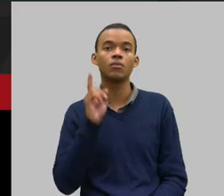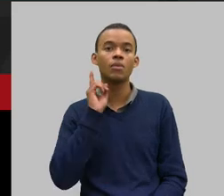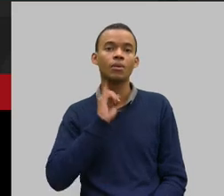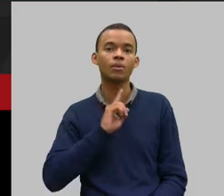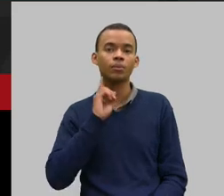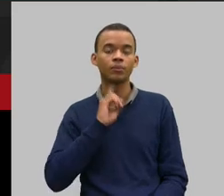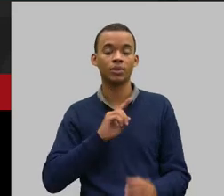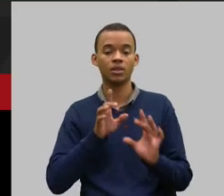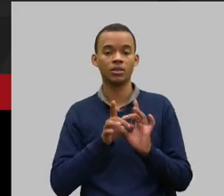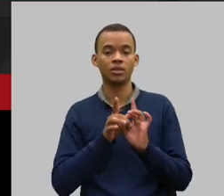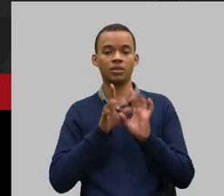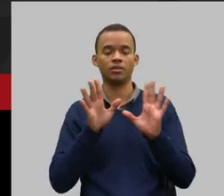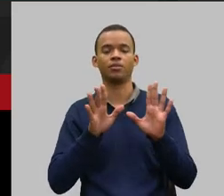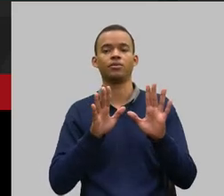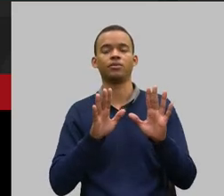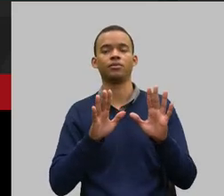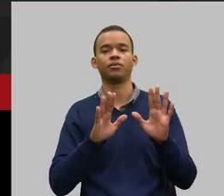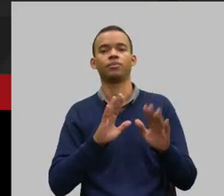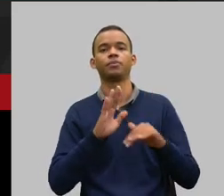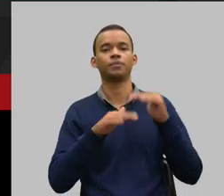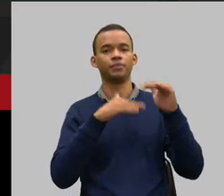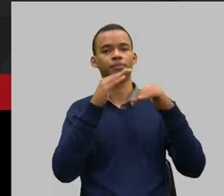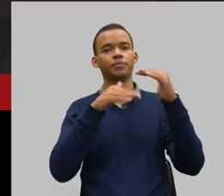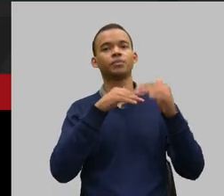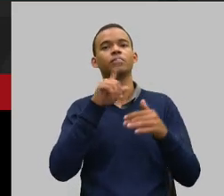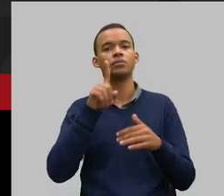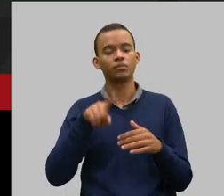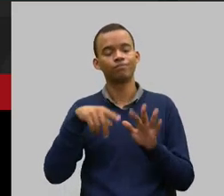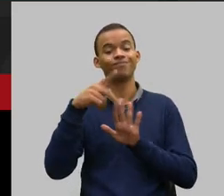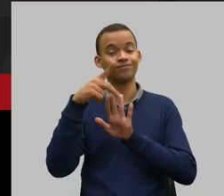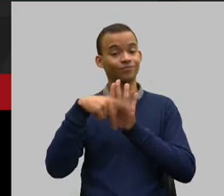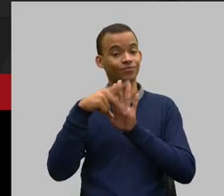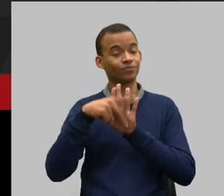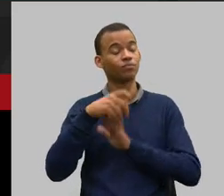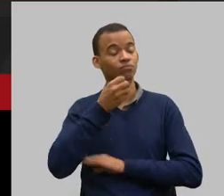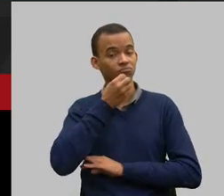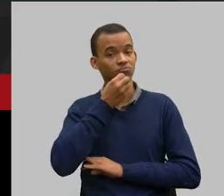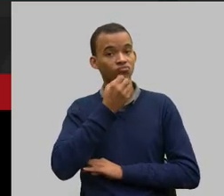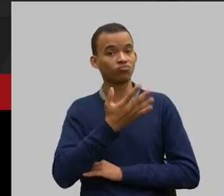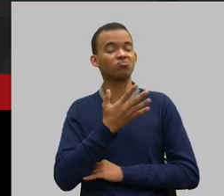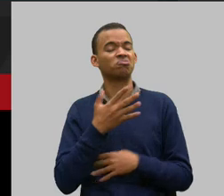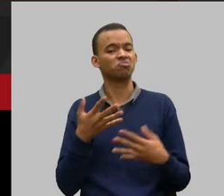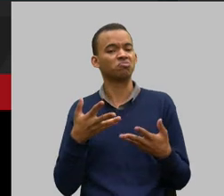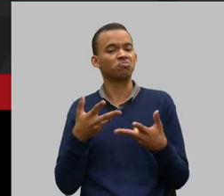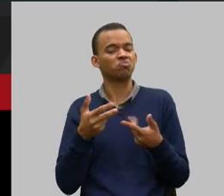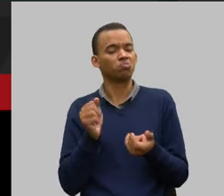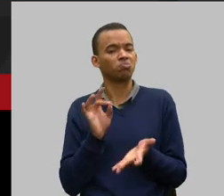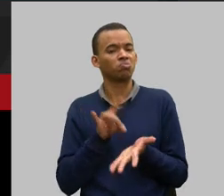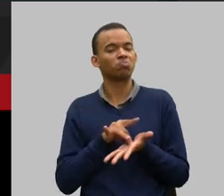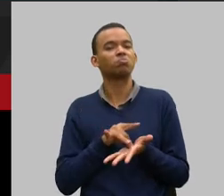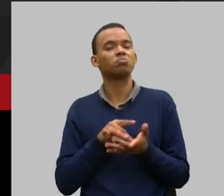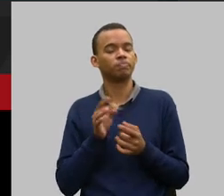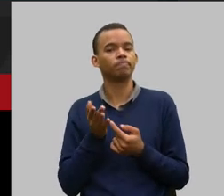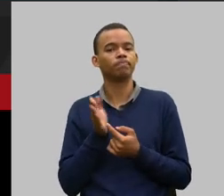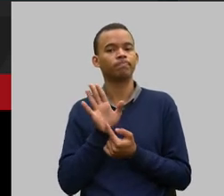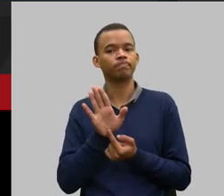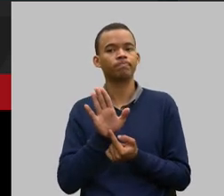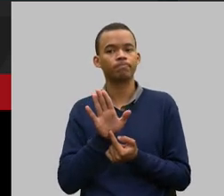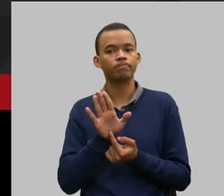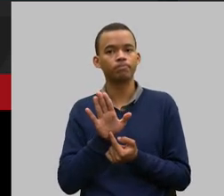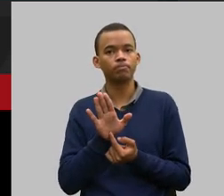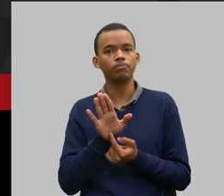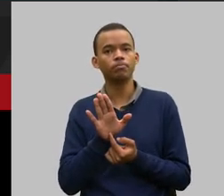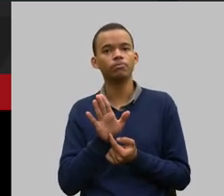outro programa de de êxito que eu gostaria de novamente trazer aqui aos senhores e senhoras nós temos eh